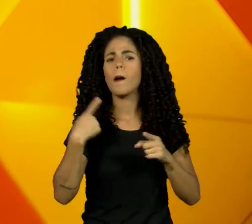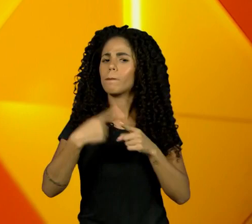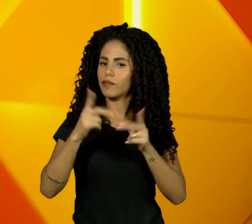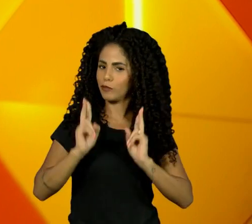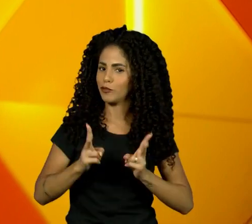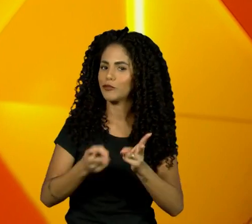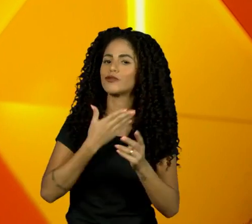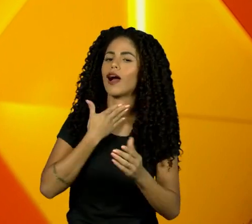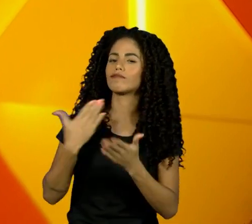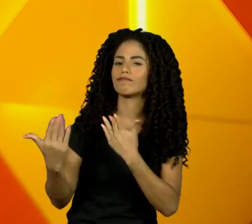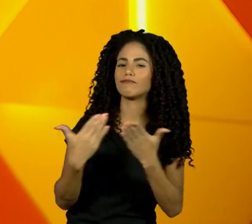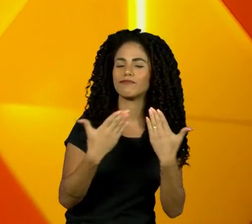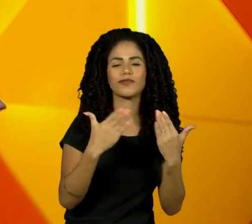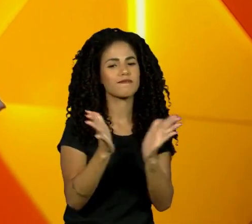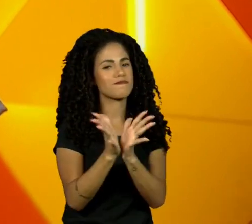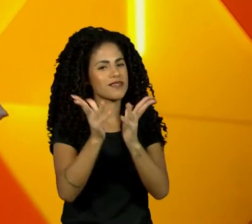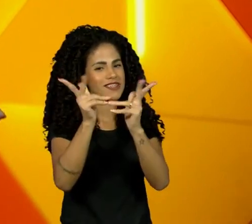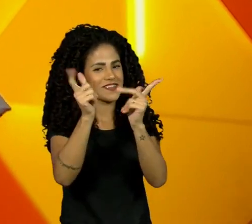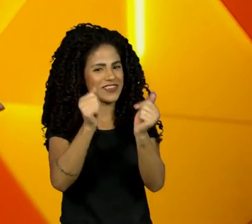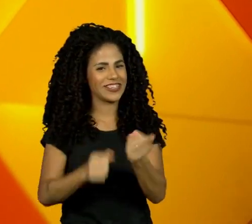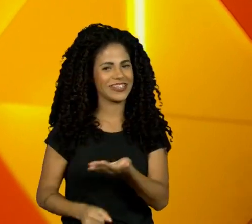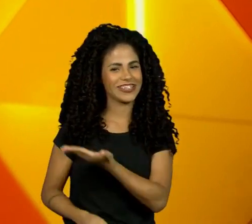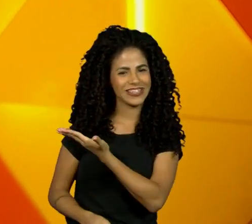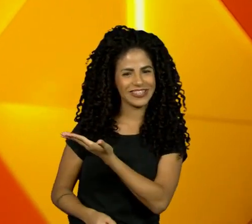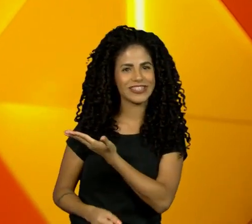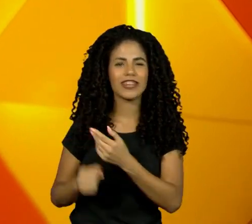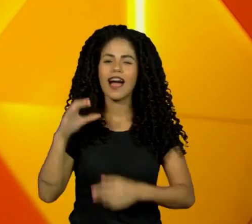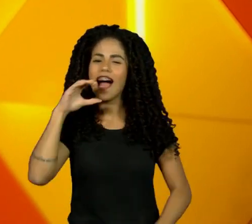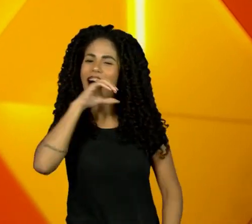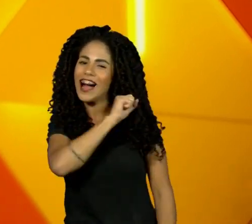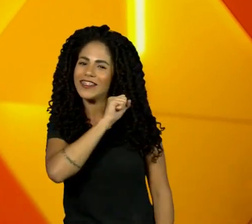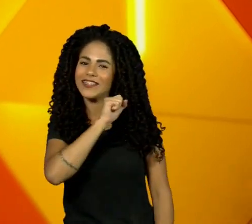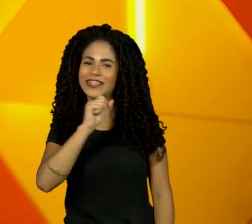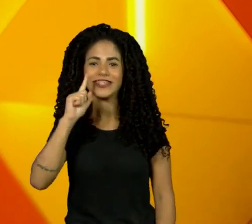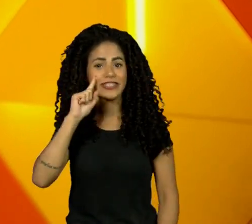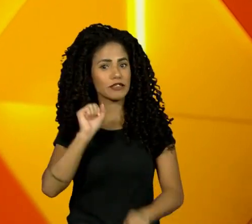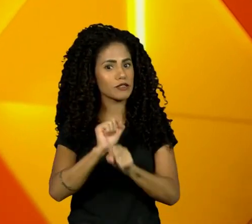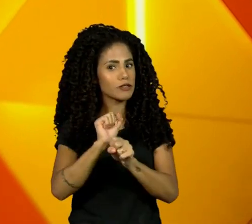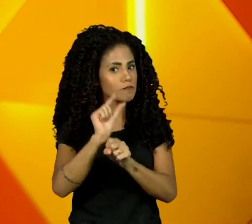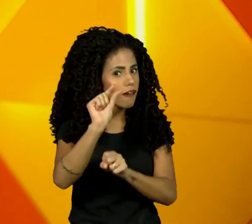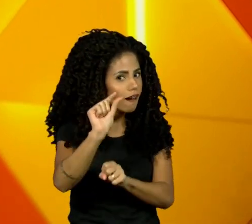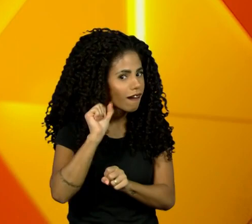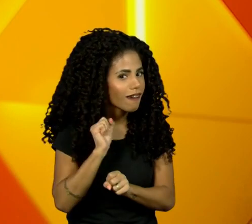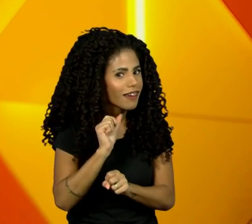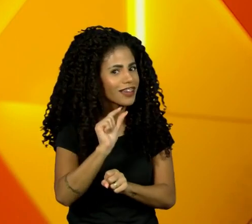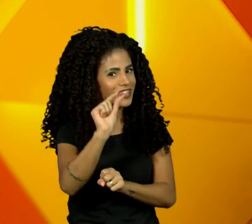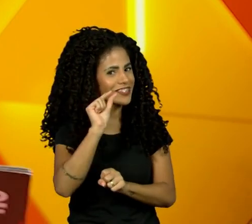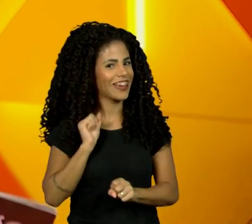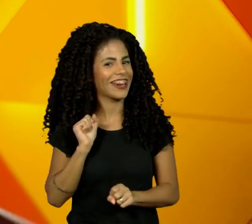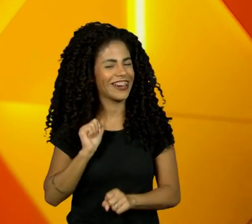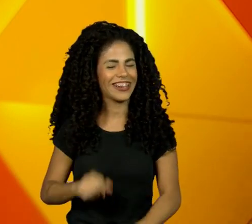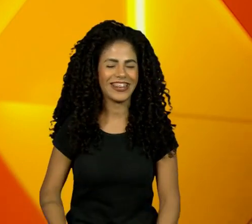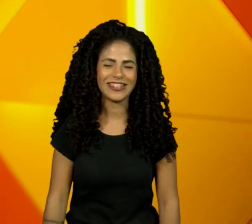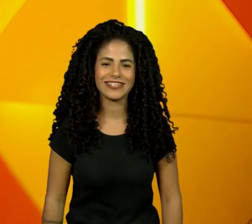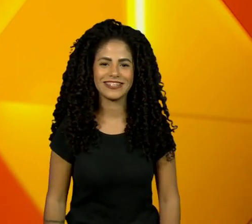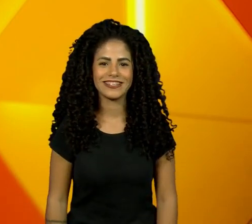continuar esse papo maravilhoso aqui com o Ricardo e com o João. É rapidinho, tá? Olha lá, hein? Te